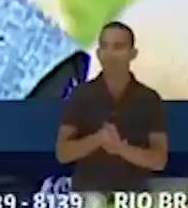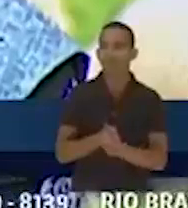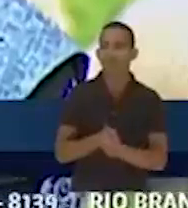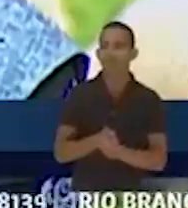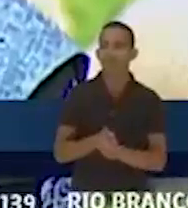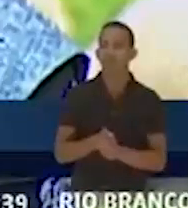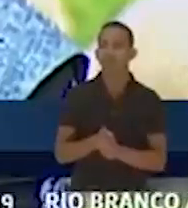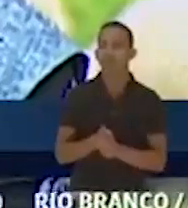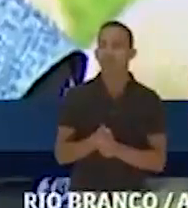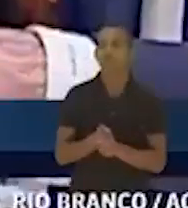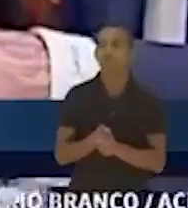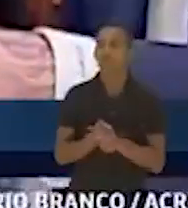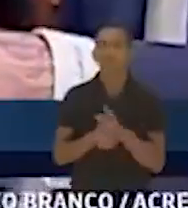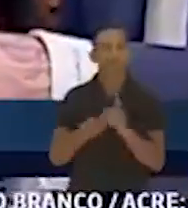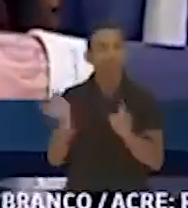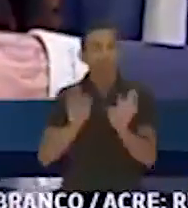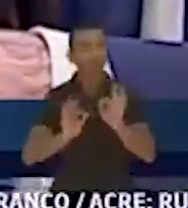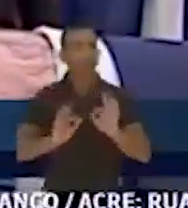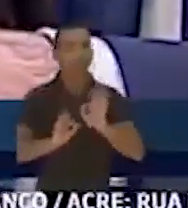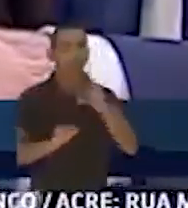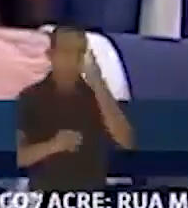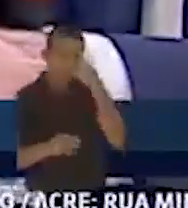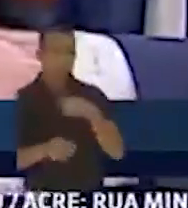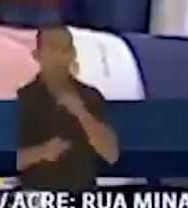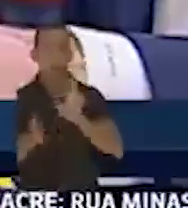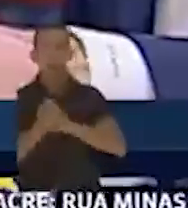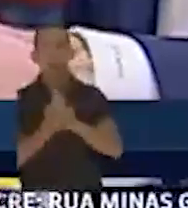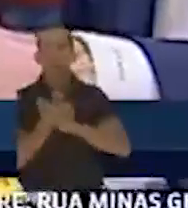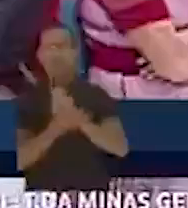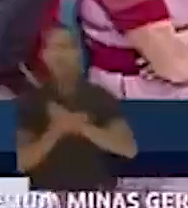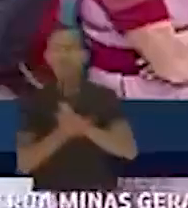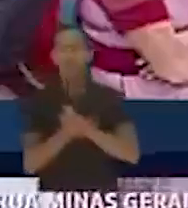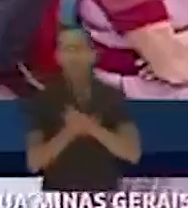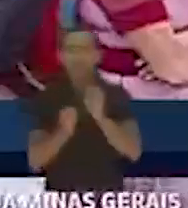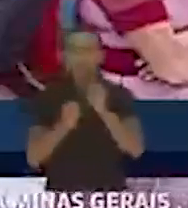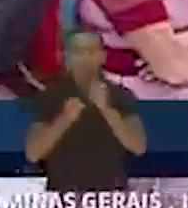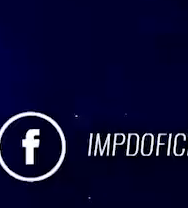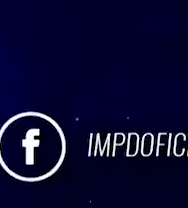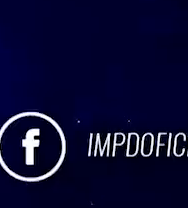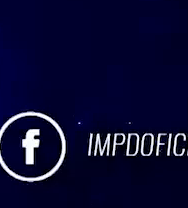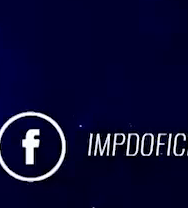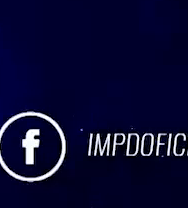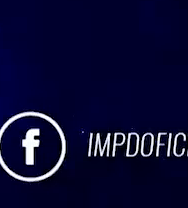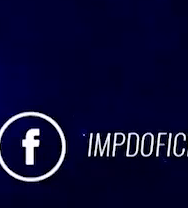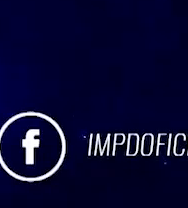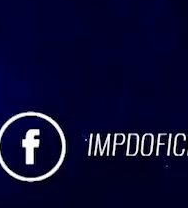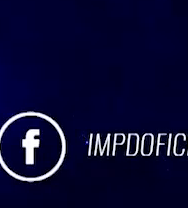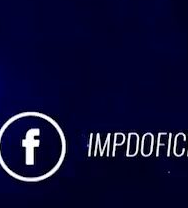Diga glória a Deus. Glória a Deus. Guarda os exames, glorifica você.